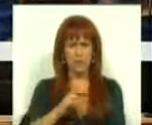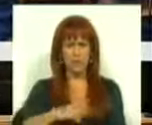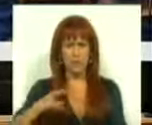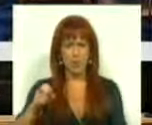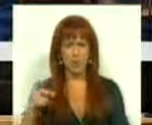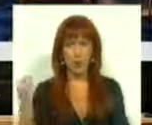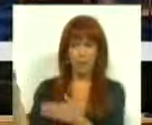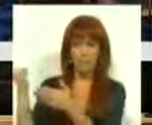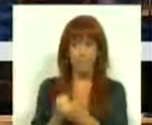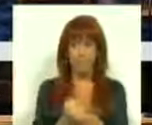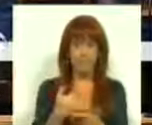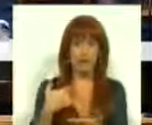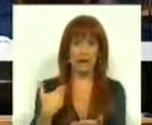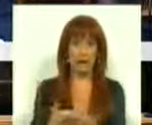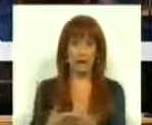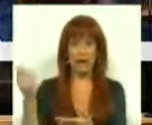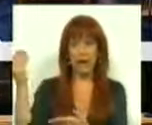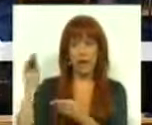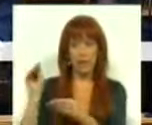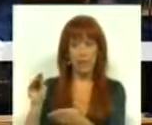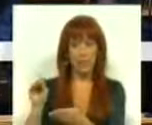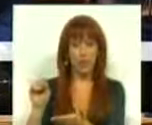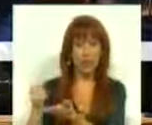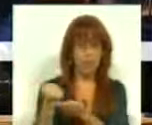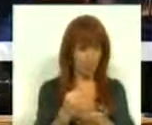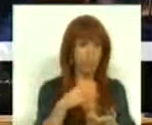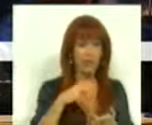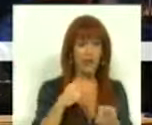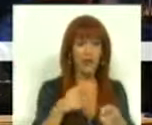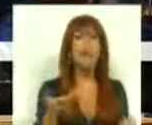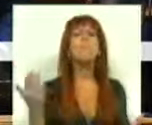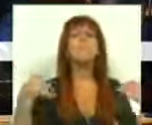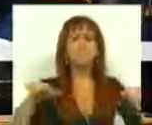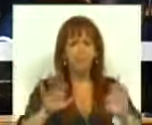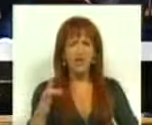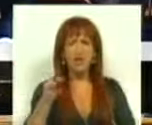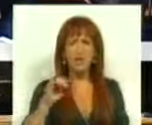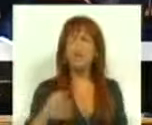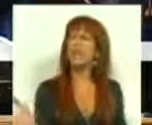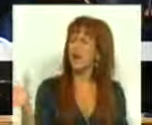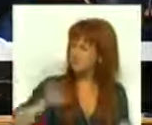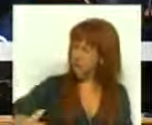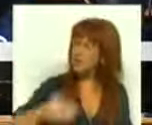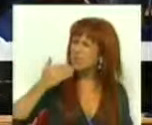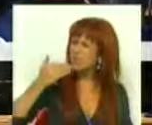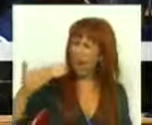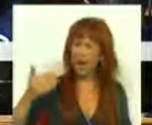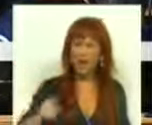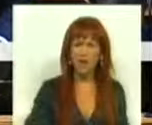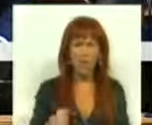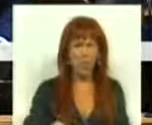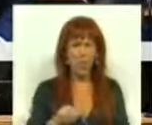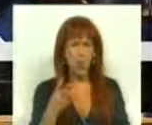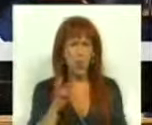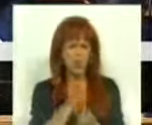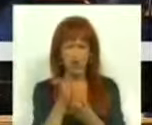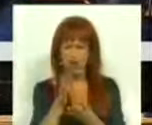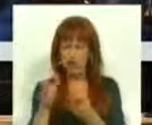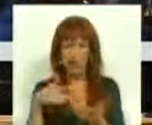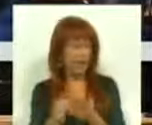de euros de apoio, tem sido um banco que tem apoiado o país, mas para além disso o Partido Socialista ainda quer pedir mais um conjunto de